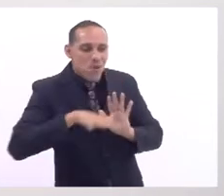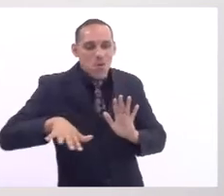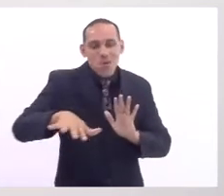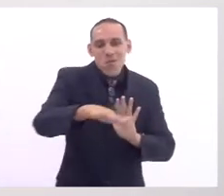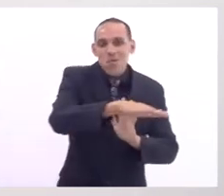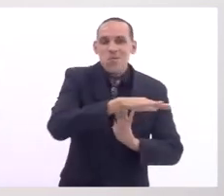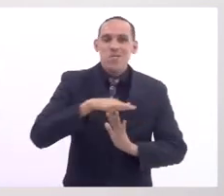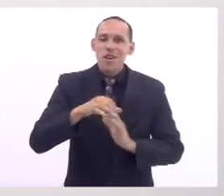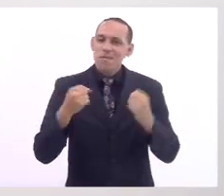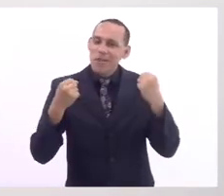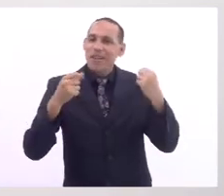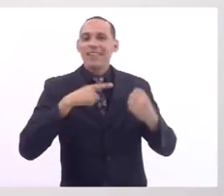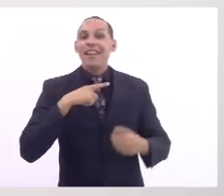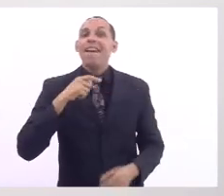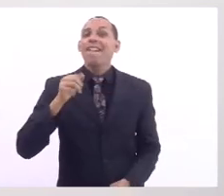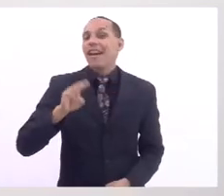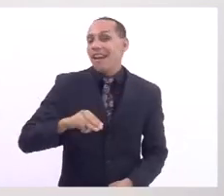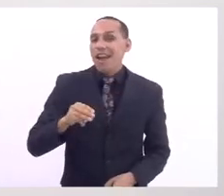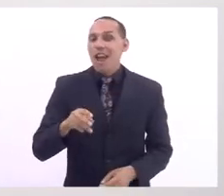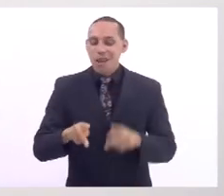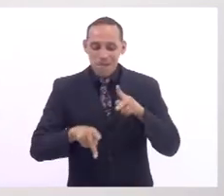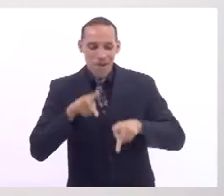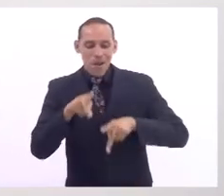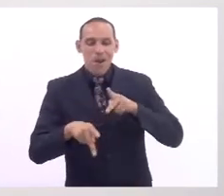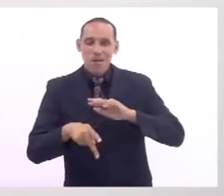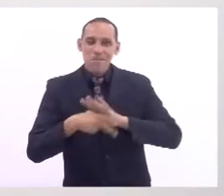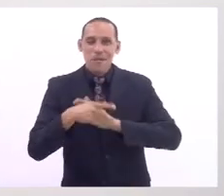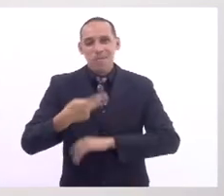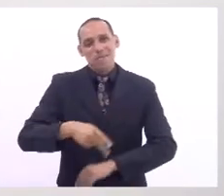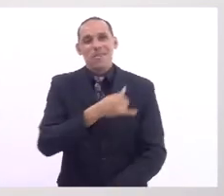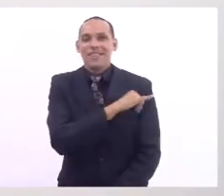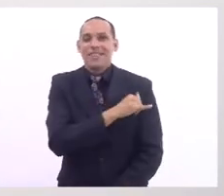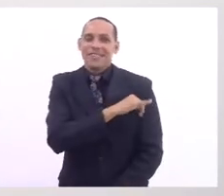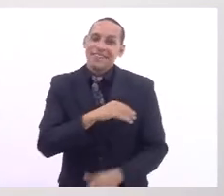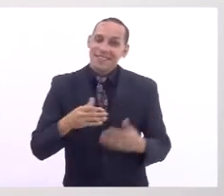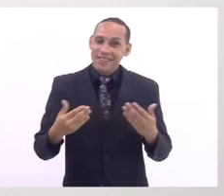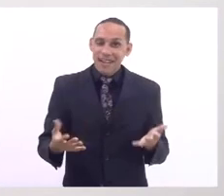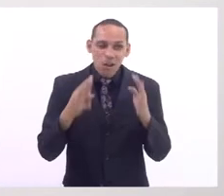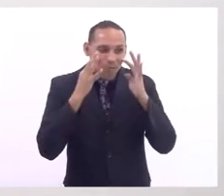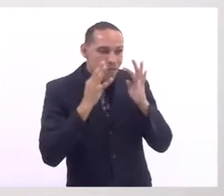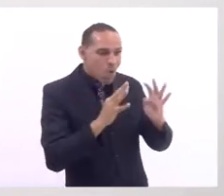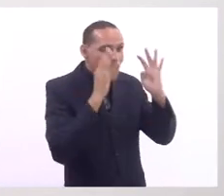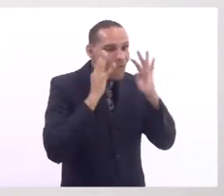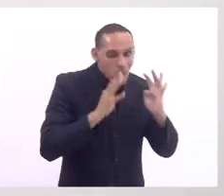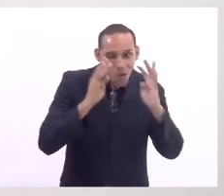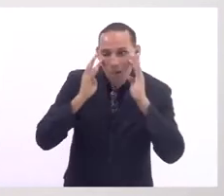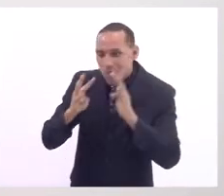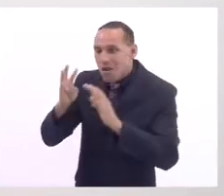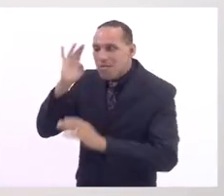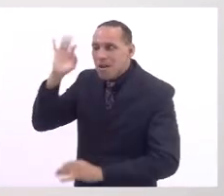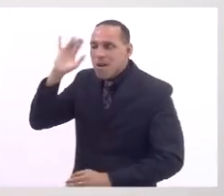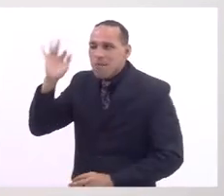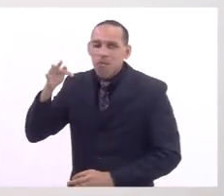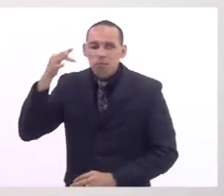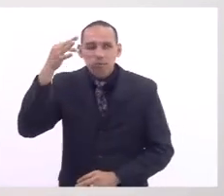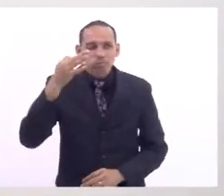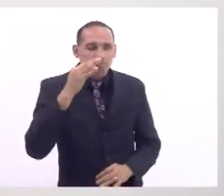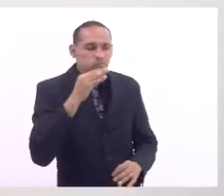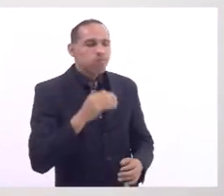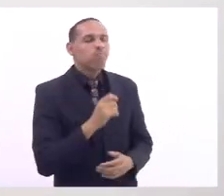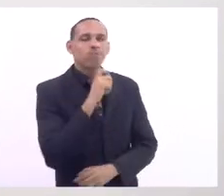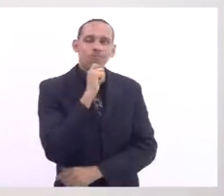mandatários do poder que é o povo do Estado do Rio de Janeiro então ouvindo povo e pensando no futuro